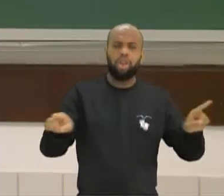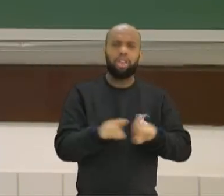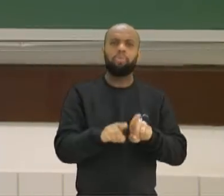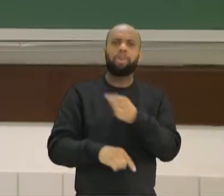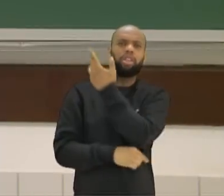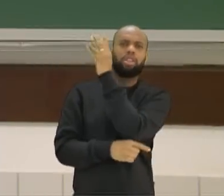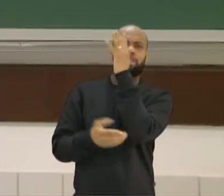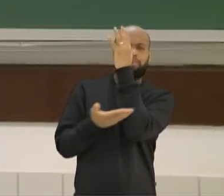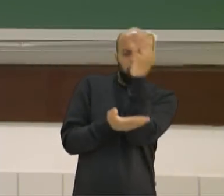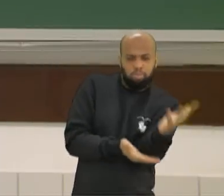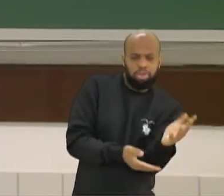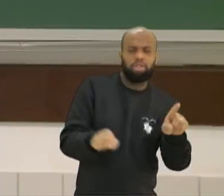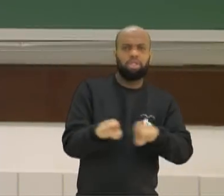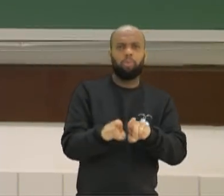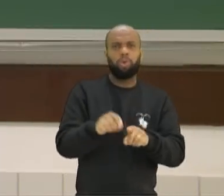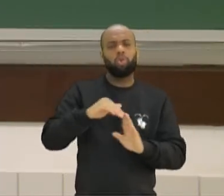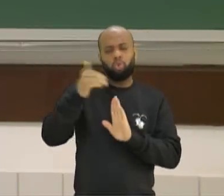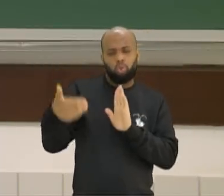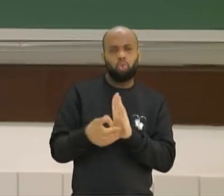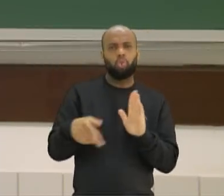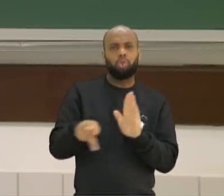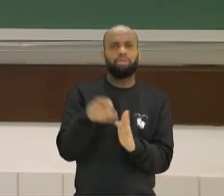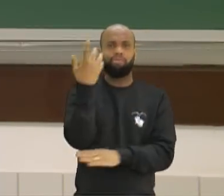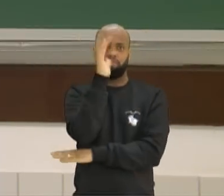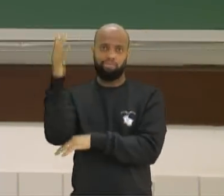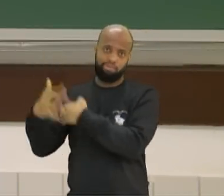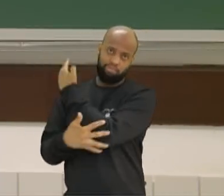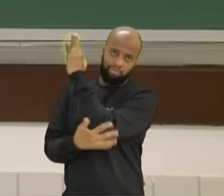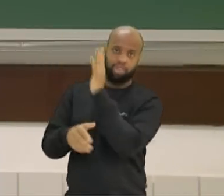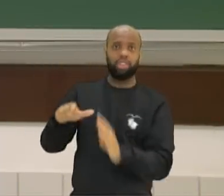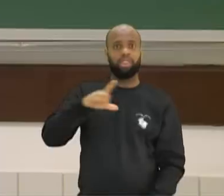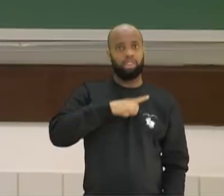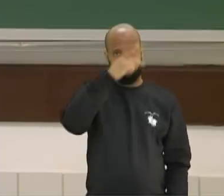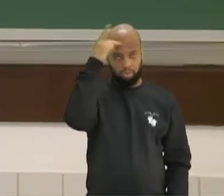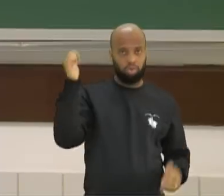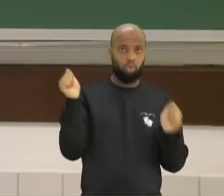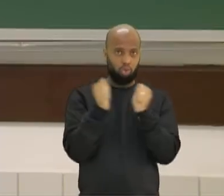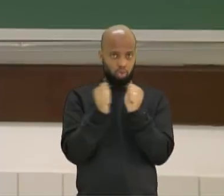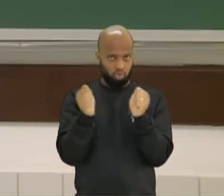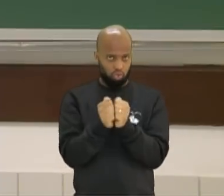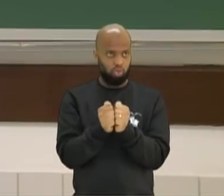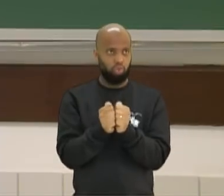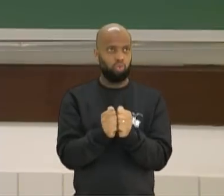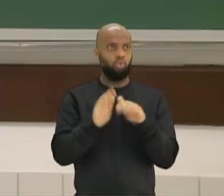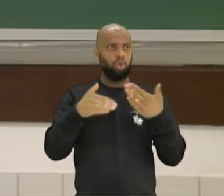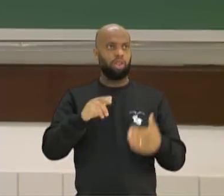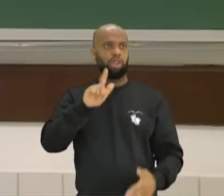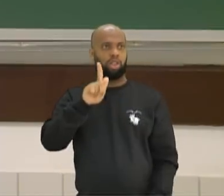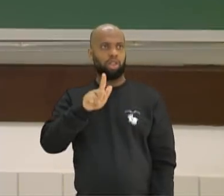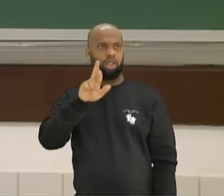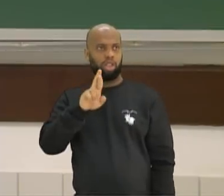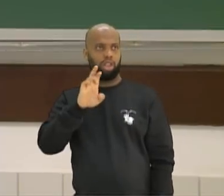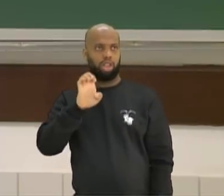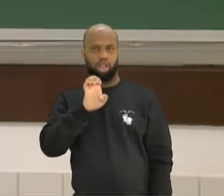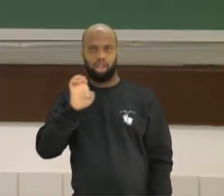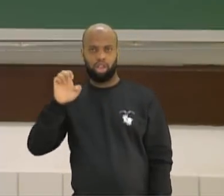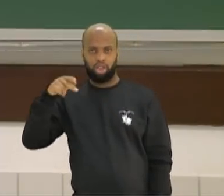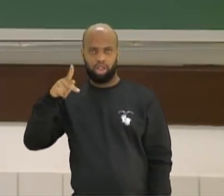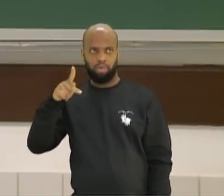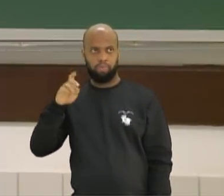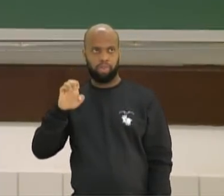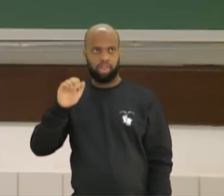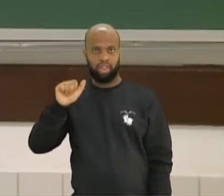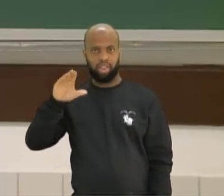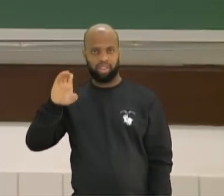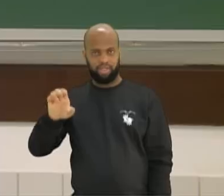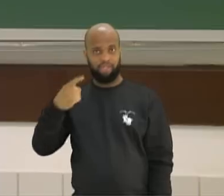Então tudo que envolve o meio ambiente sempre tem alguém do Greenpeace lá, ok? Então, né, Greenpeace, o que quer dizer essa palavra? Você tem ideia do que